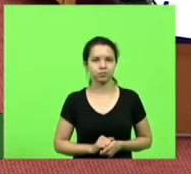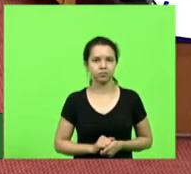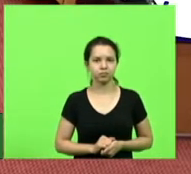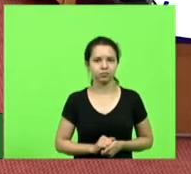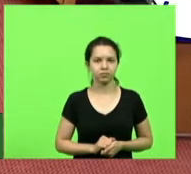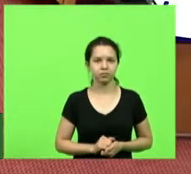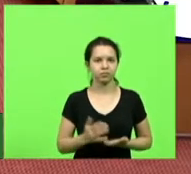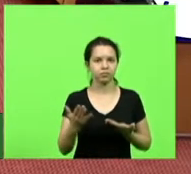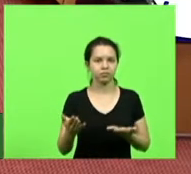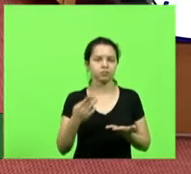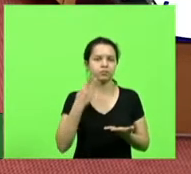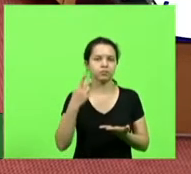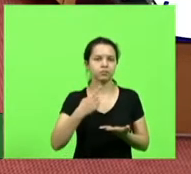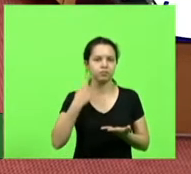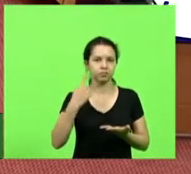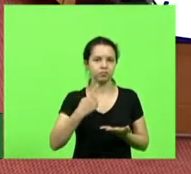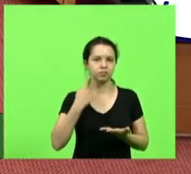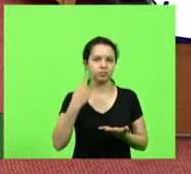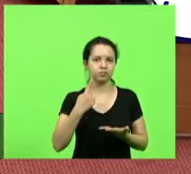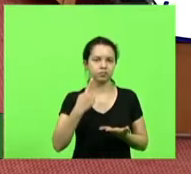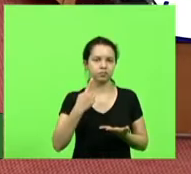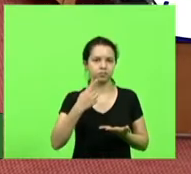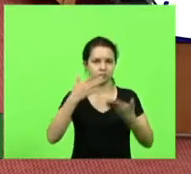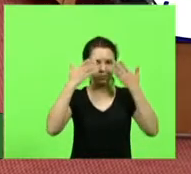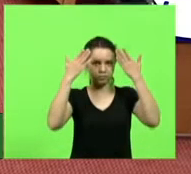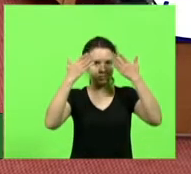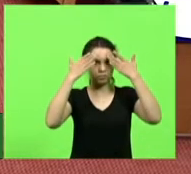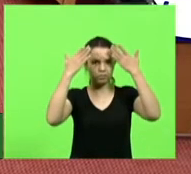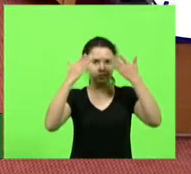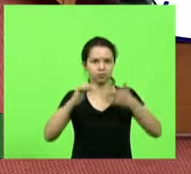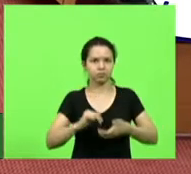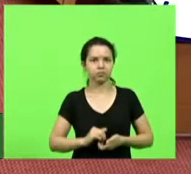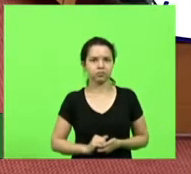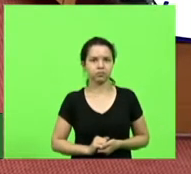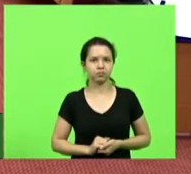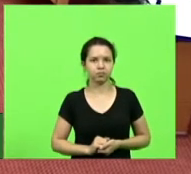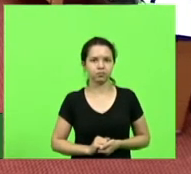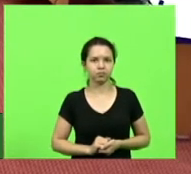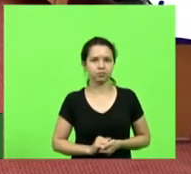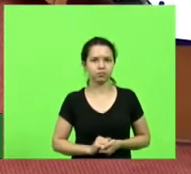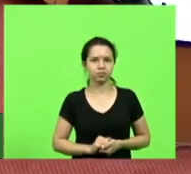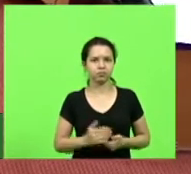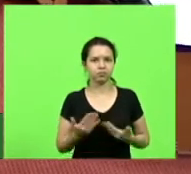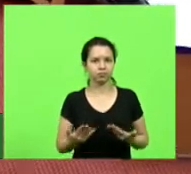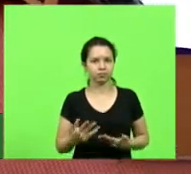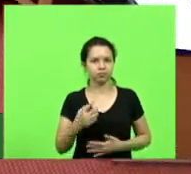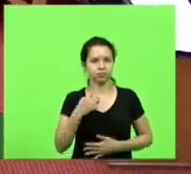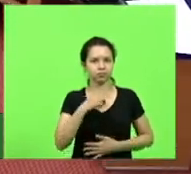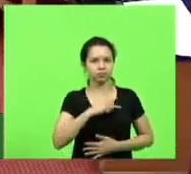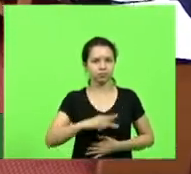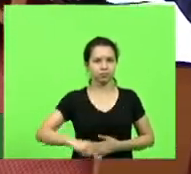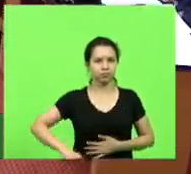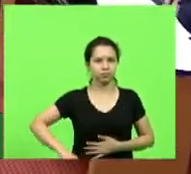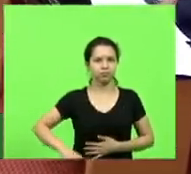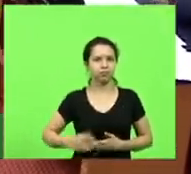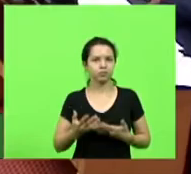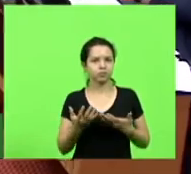Com a palavra ao líder do governo, deputado José Milton Schaefer. Presidente, é apenas